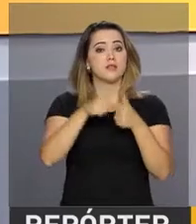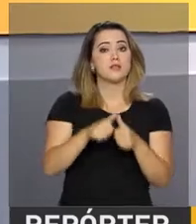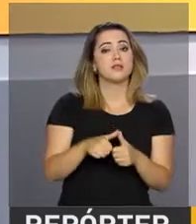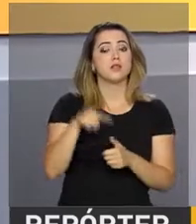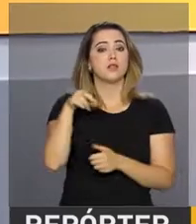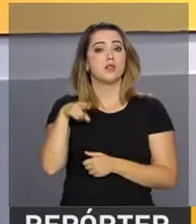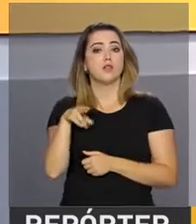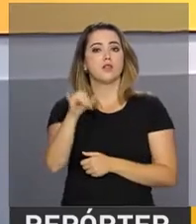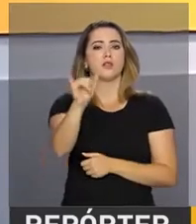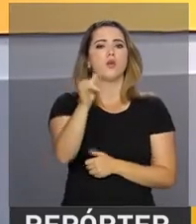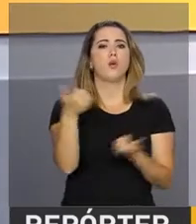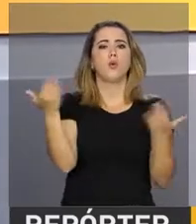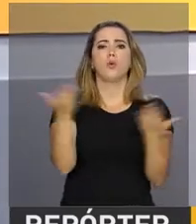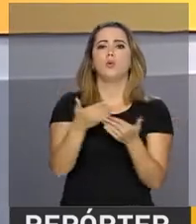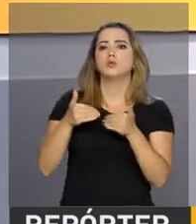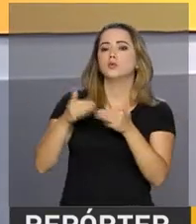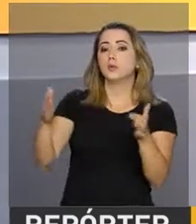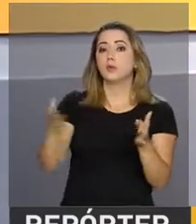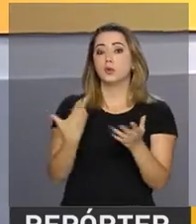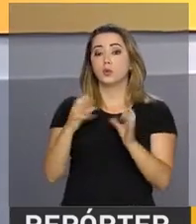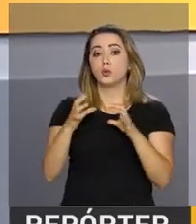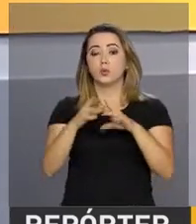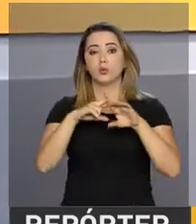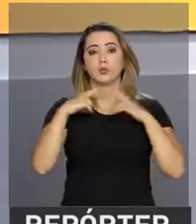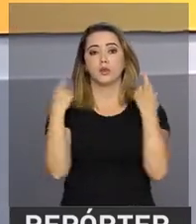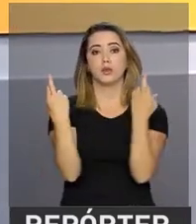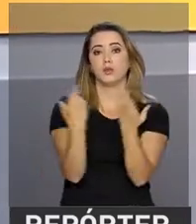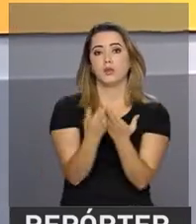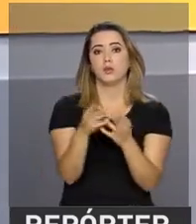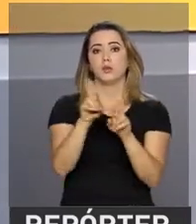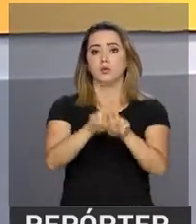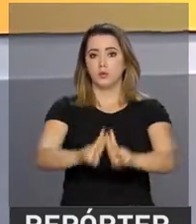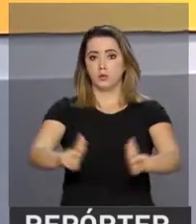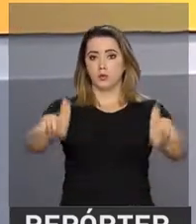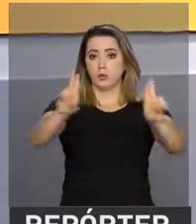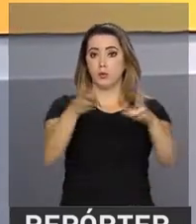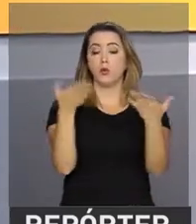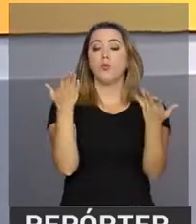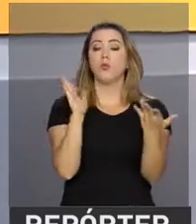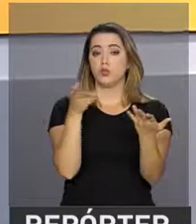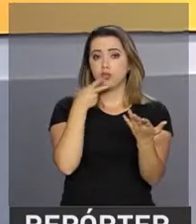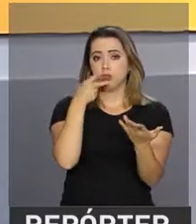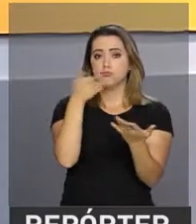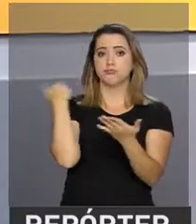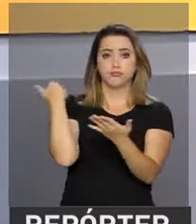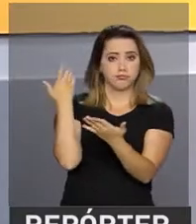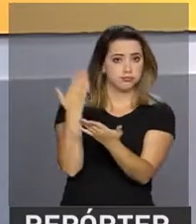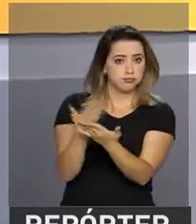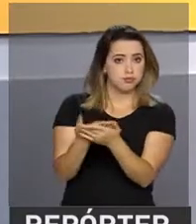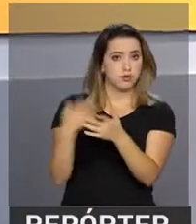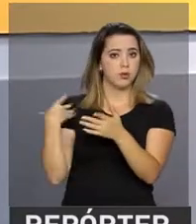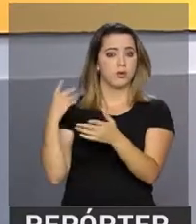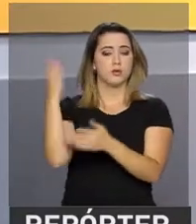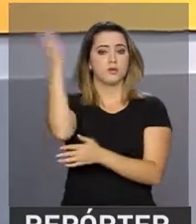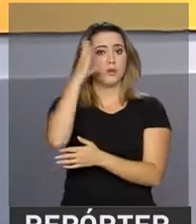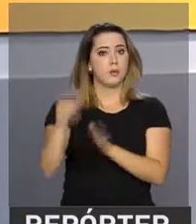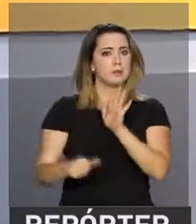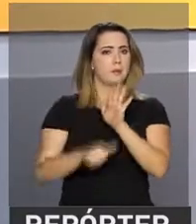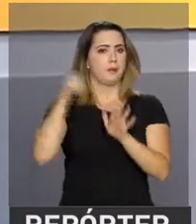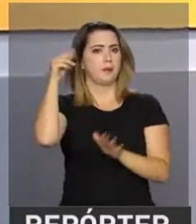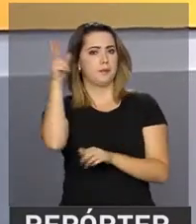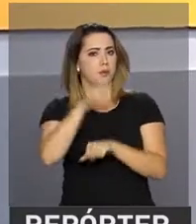Hoje foi o dia da abertura da Assembleia Geral das Nações Unidas. Como de costume, o Brasil é o primeiro país